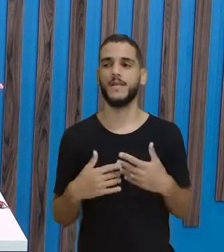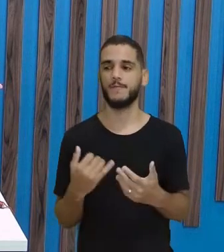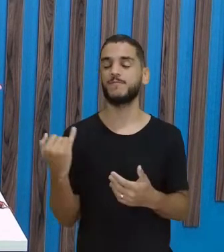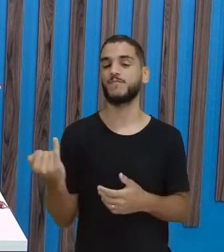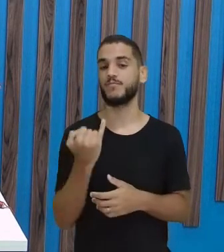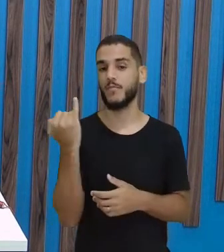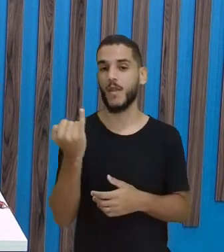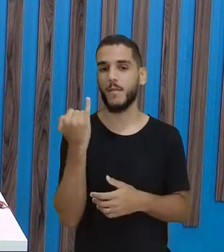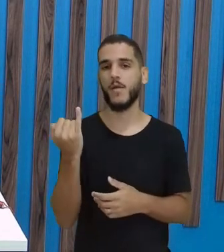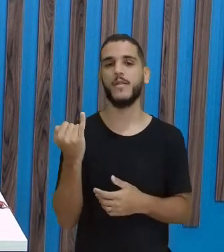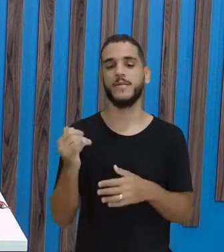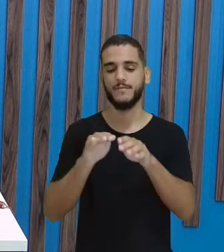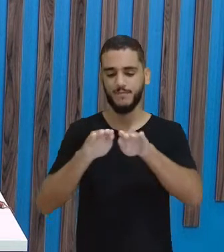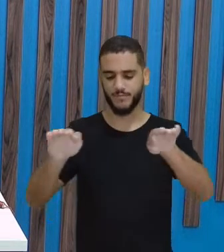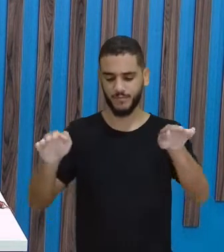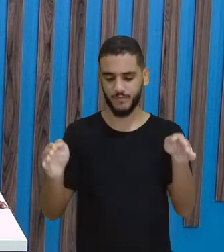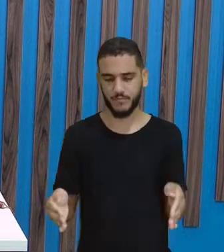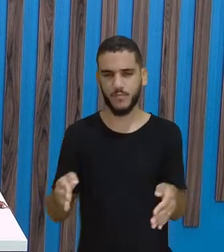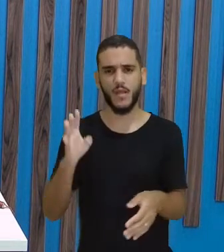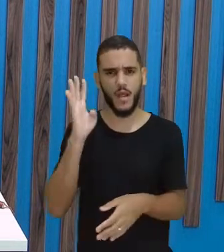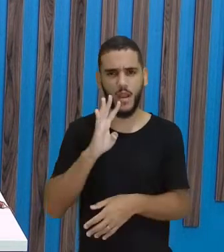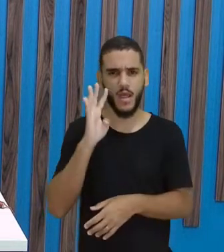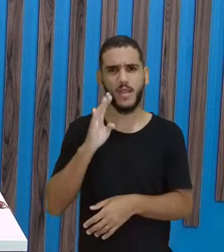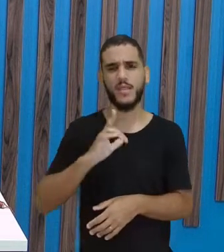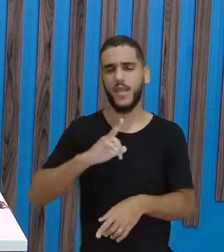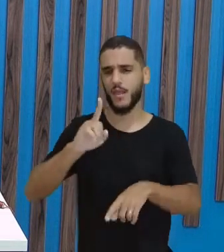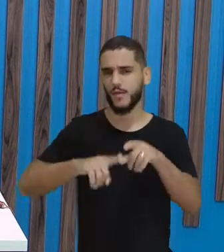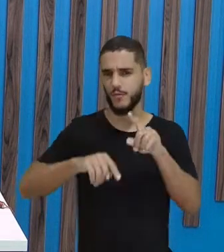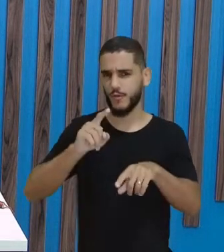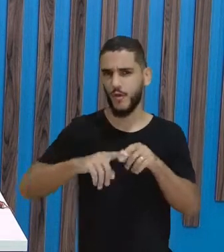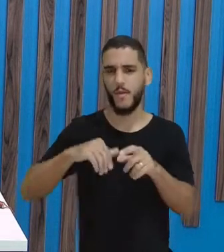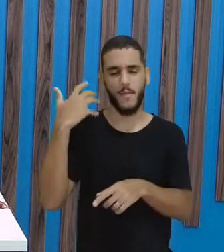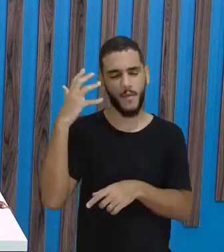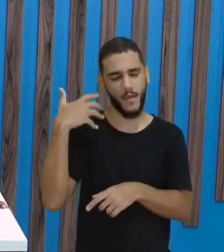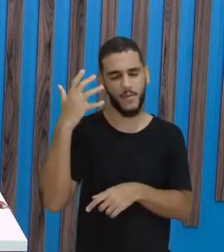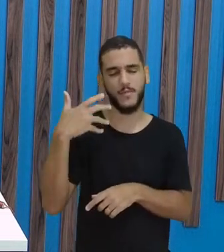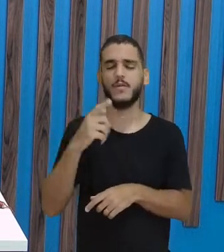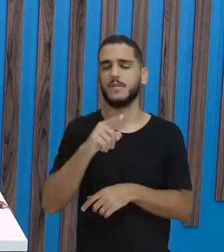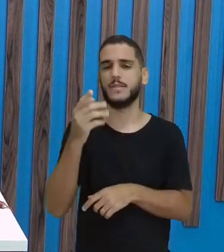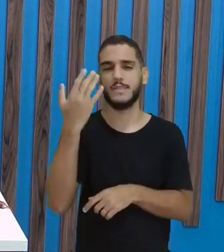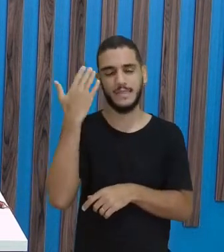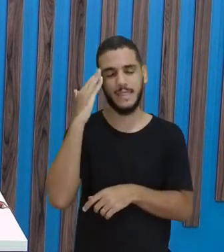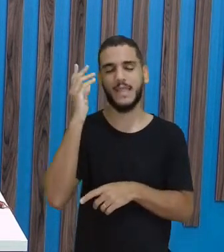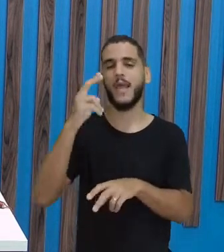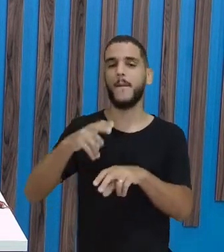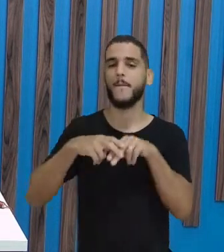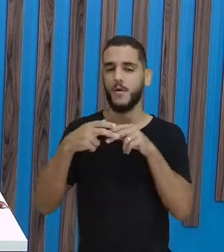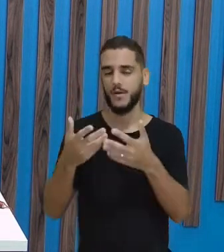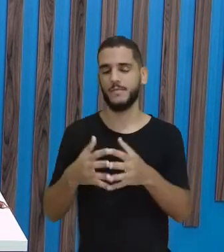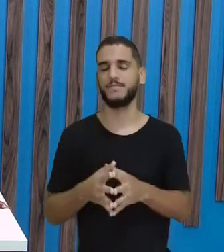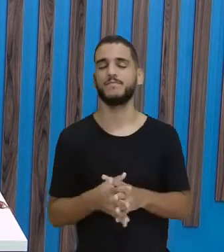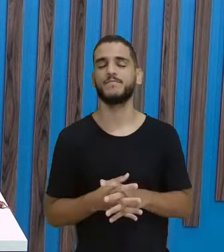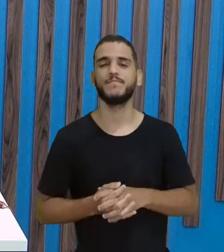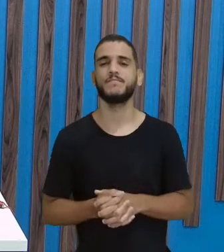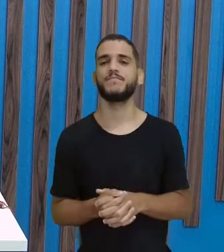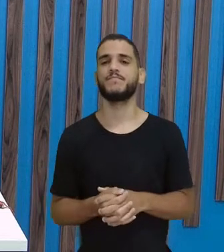ó, nessa mesa super legal, cheia de instrumentos musicais. Daqui a pouquinho vocês vão entender por quê, tá bom? Então, vê